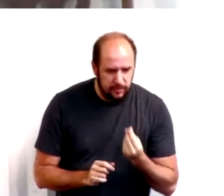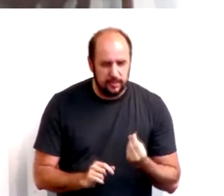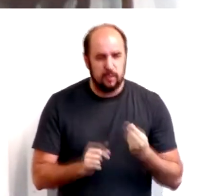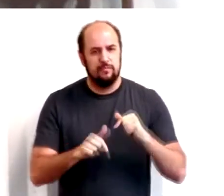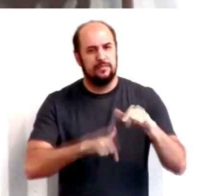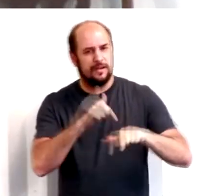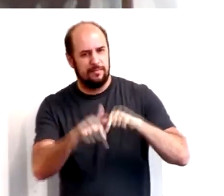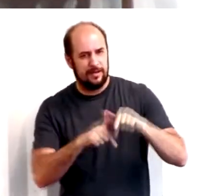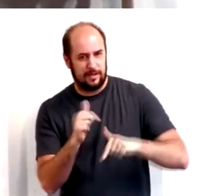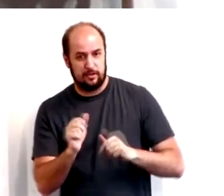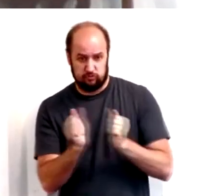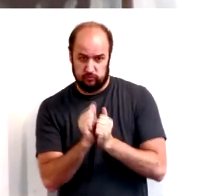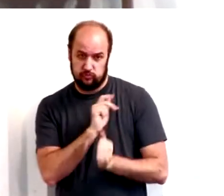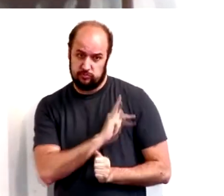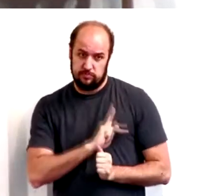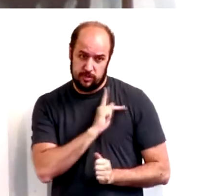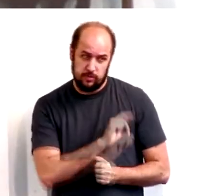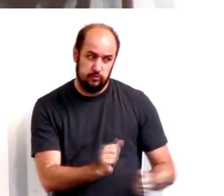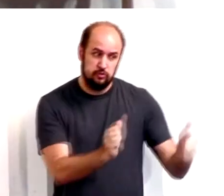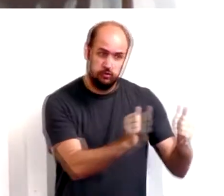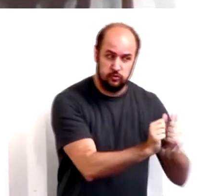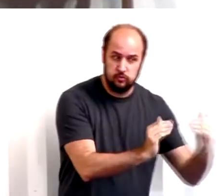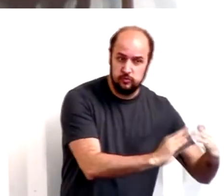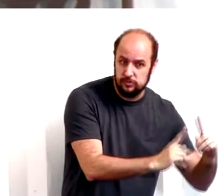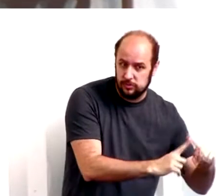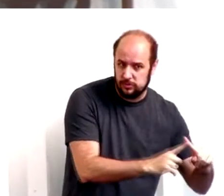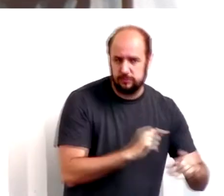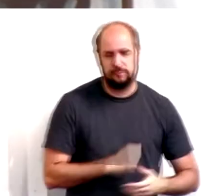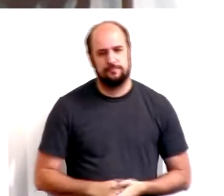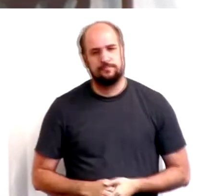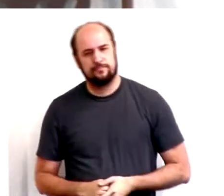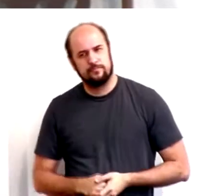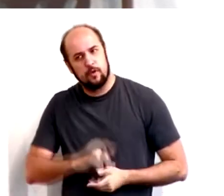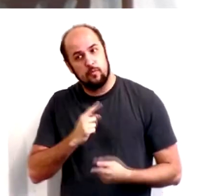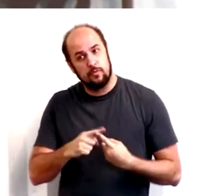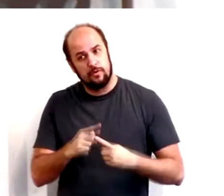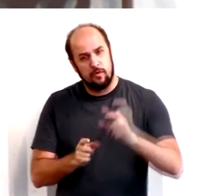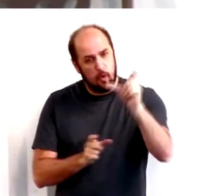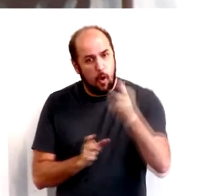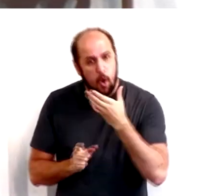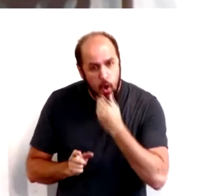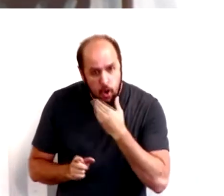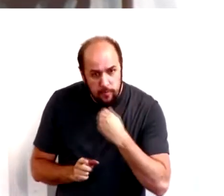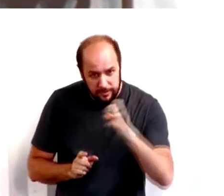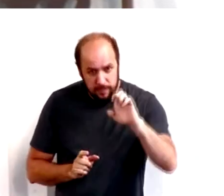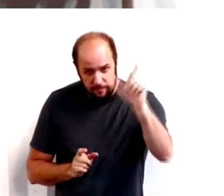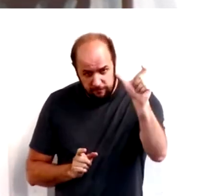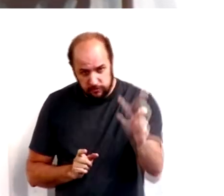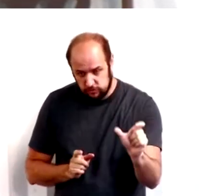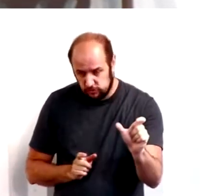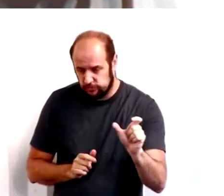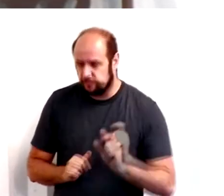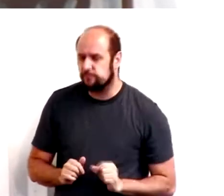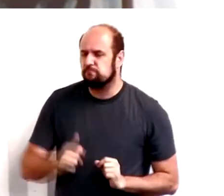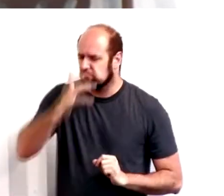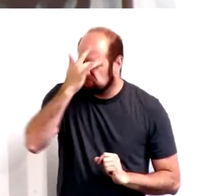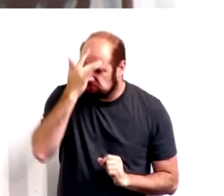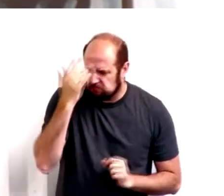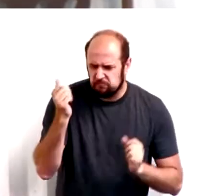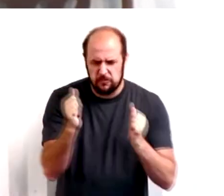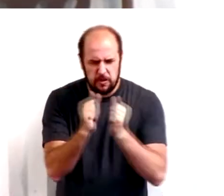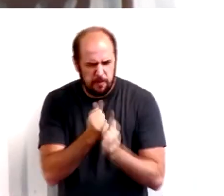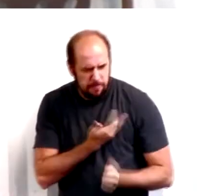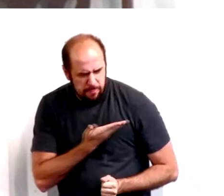para essa igreja. Ele mostra que para ele, esse homem amável era um irmão, cooperador e companheiro